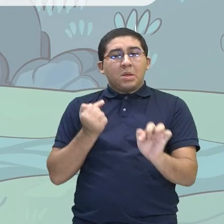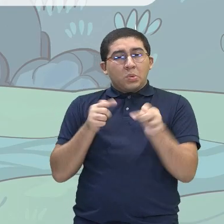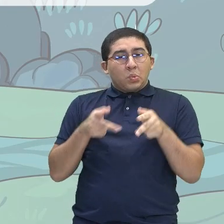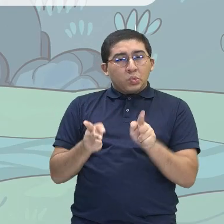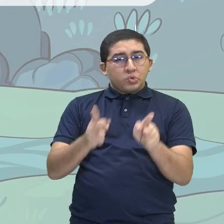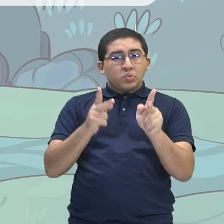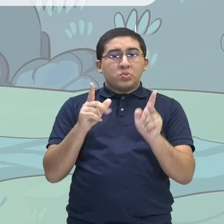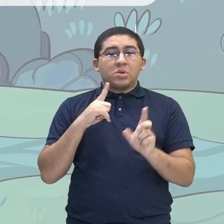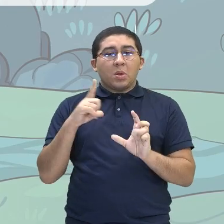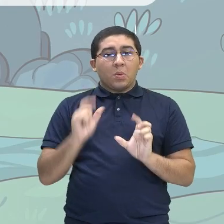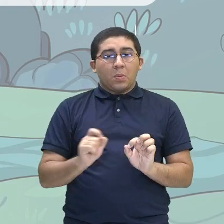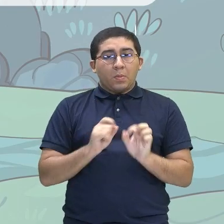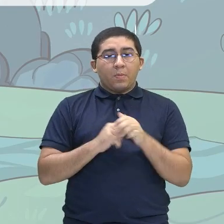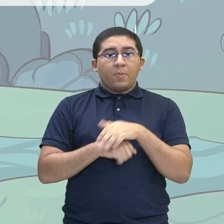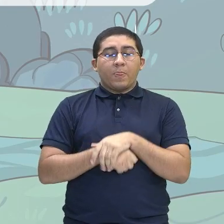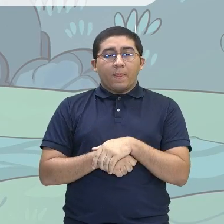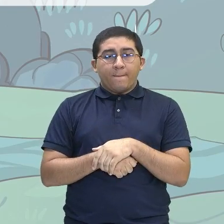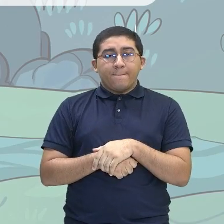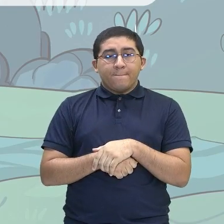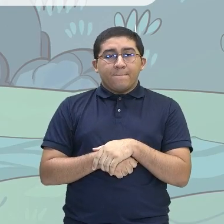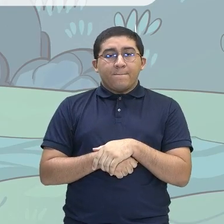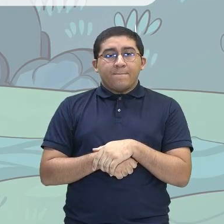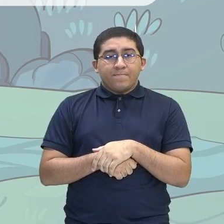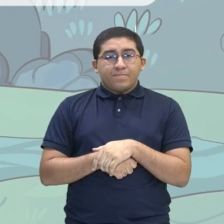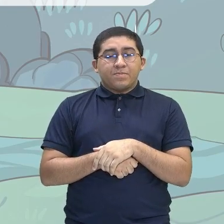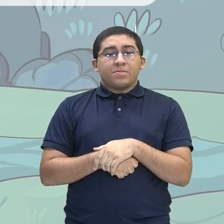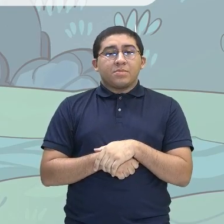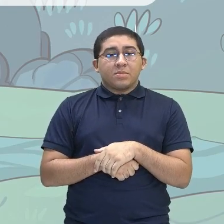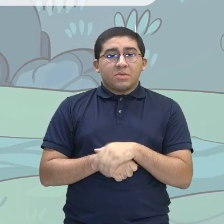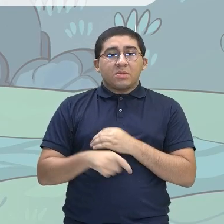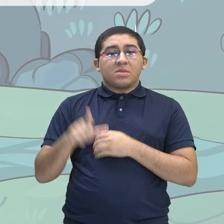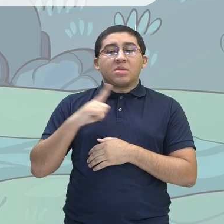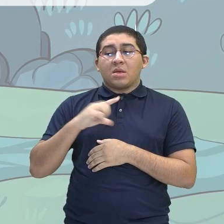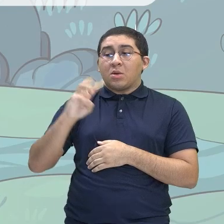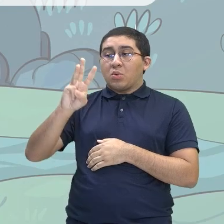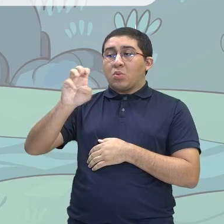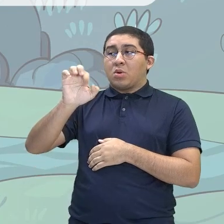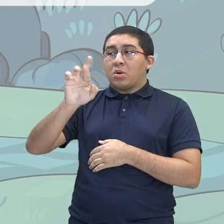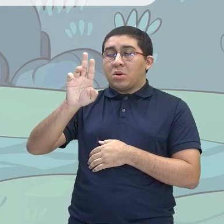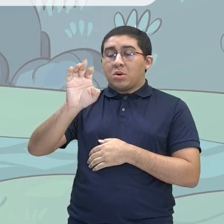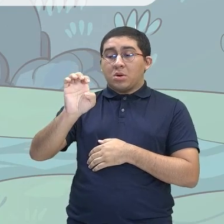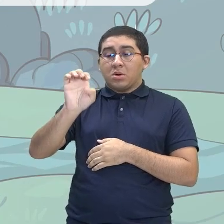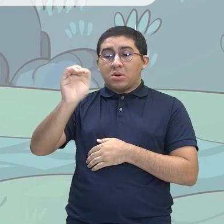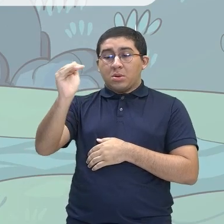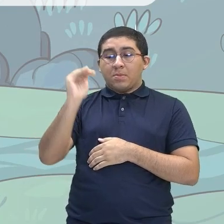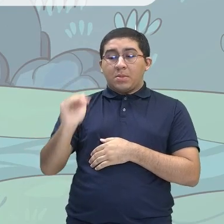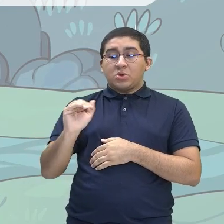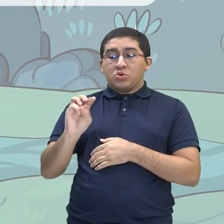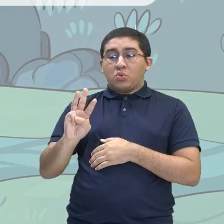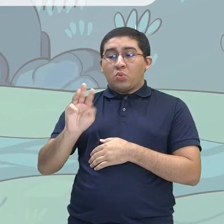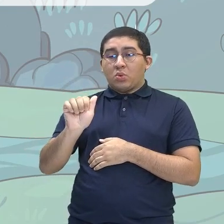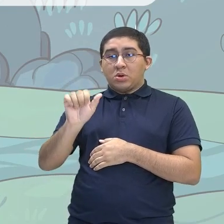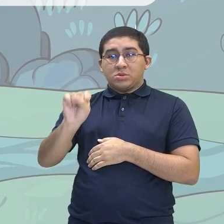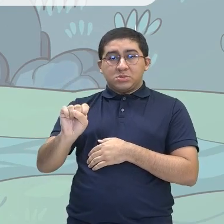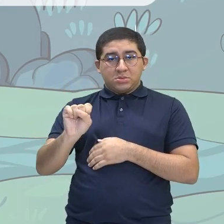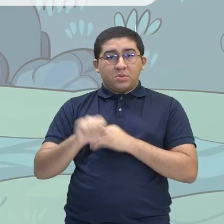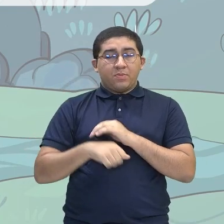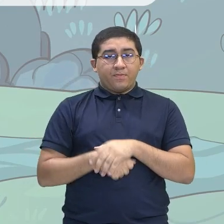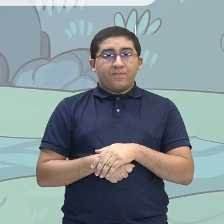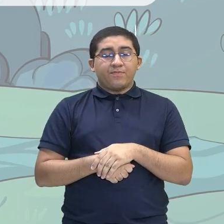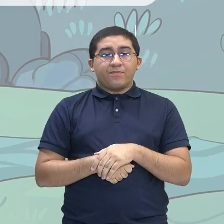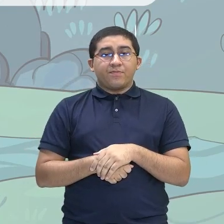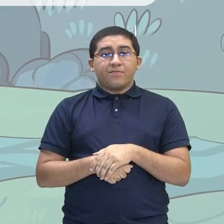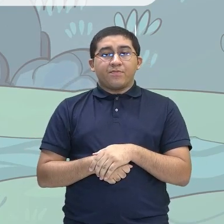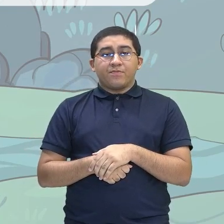tenho aqui were e was. Were e was, tá? O were, pessoal, é